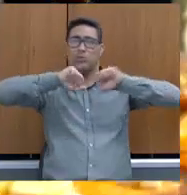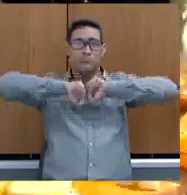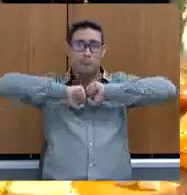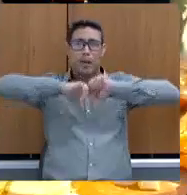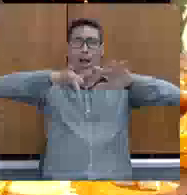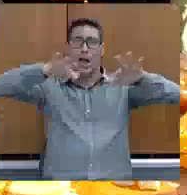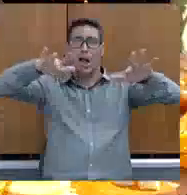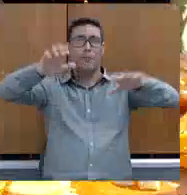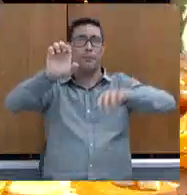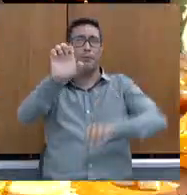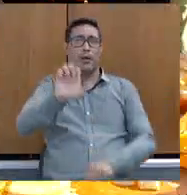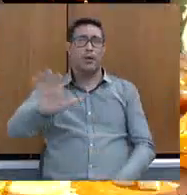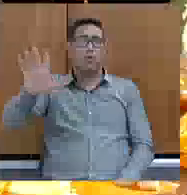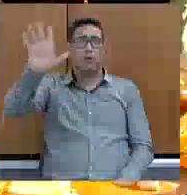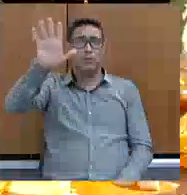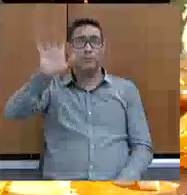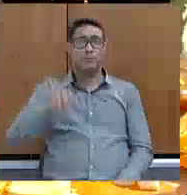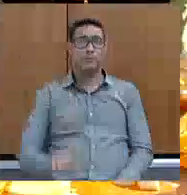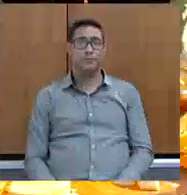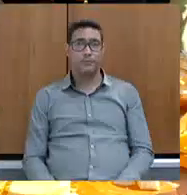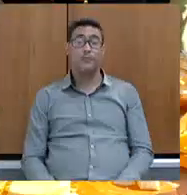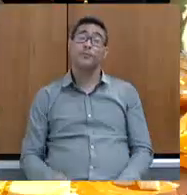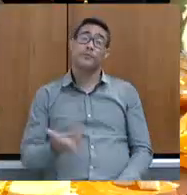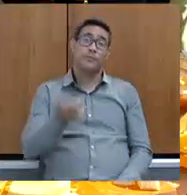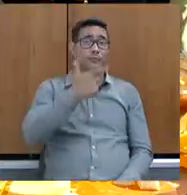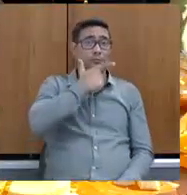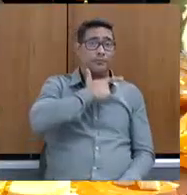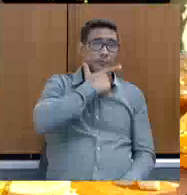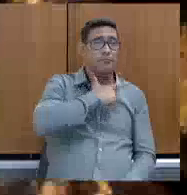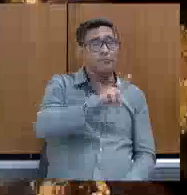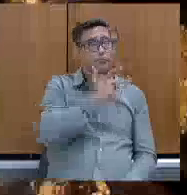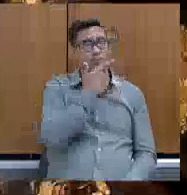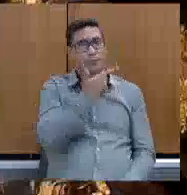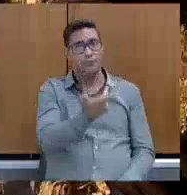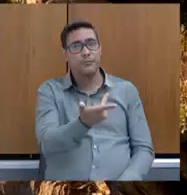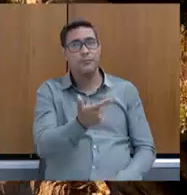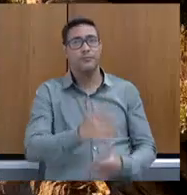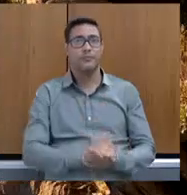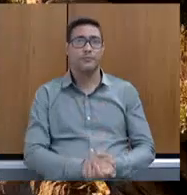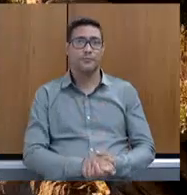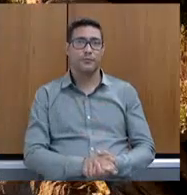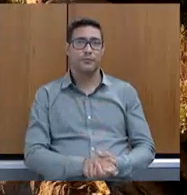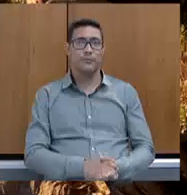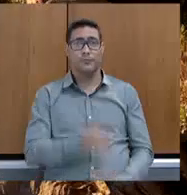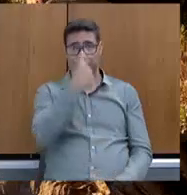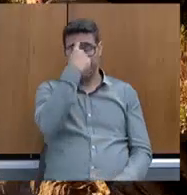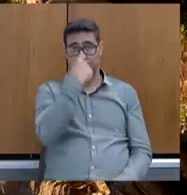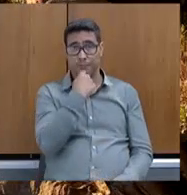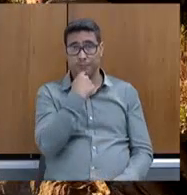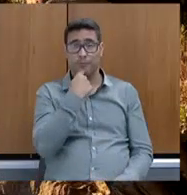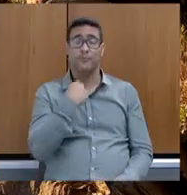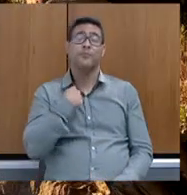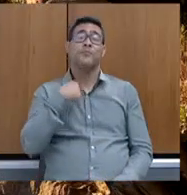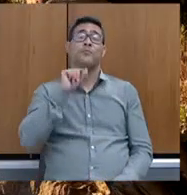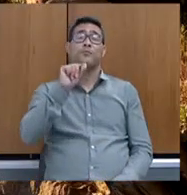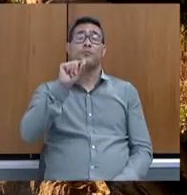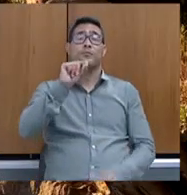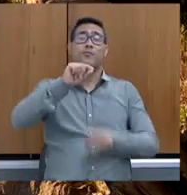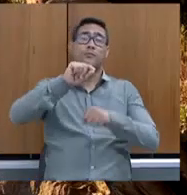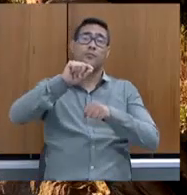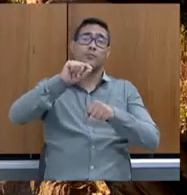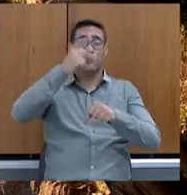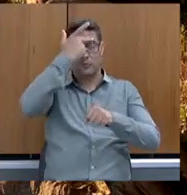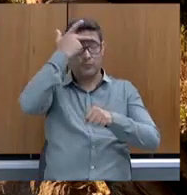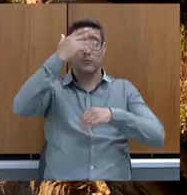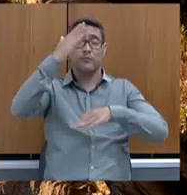passar o queijo já passarei perfil do turista acho que depois é importante vocês verem